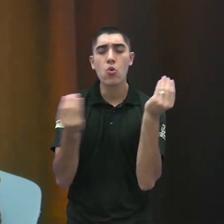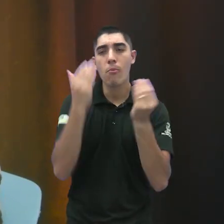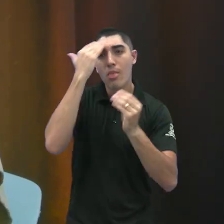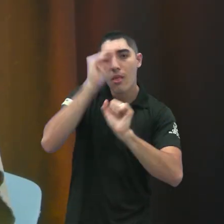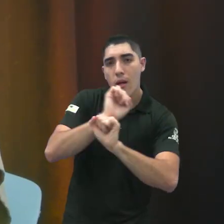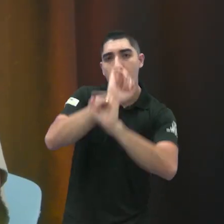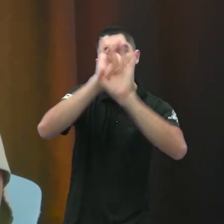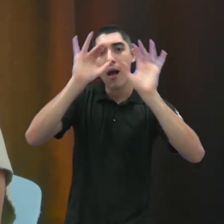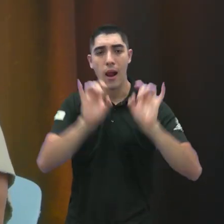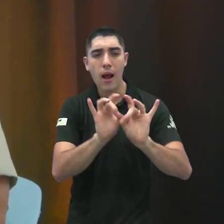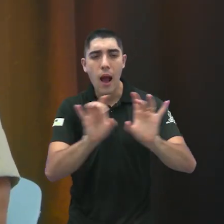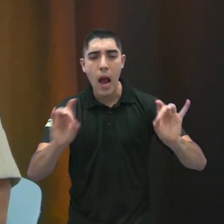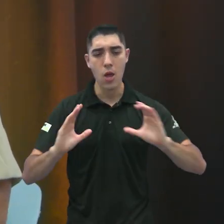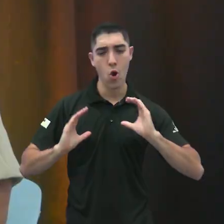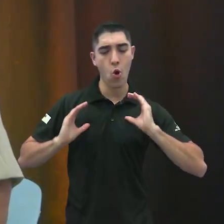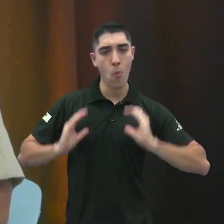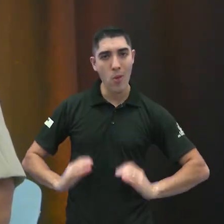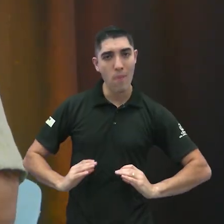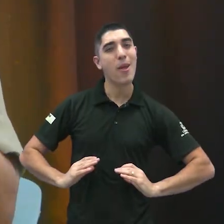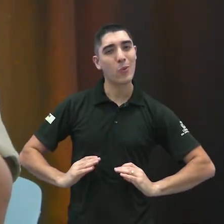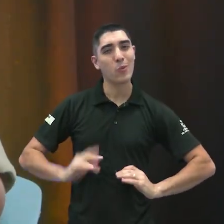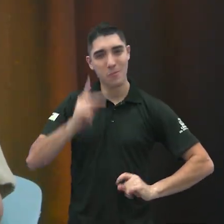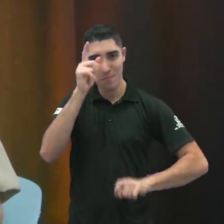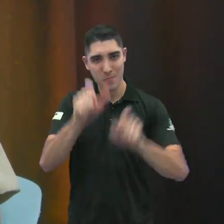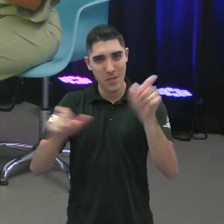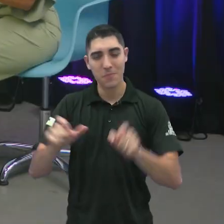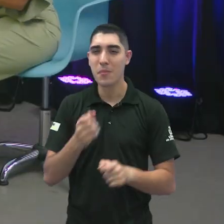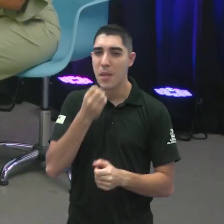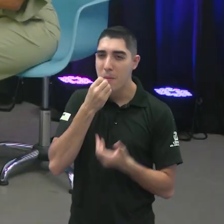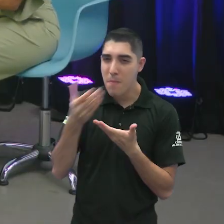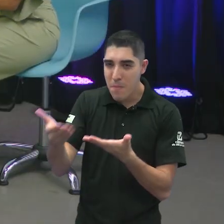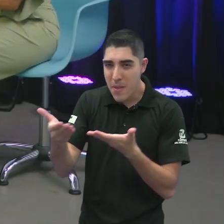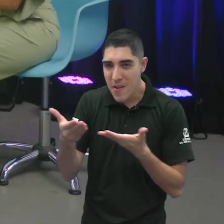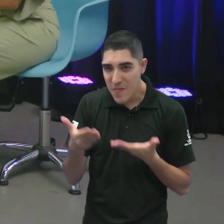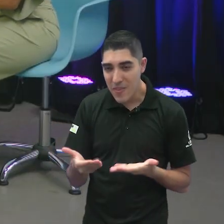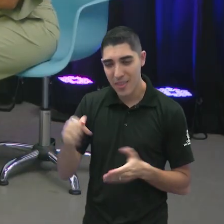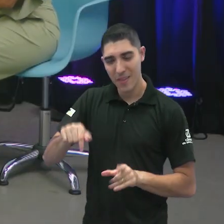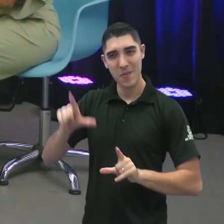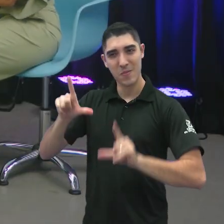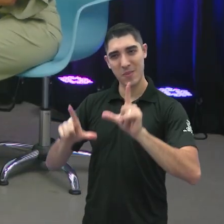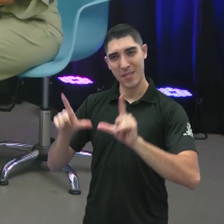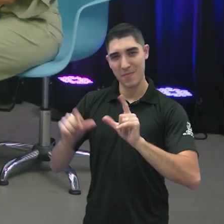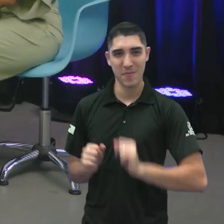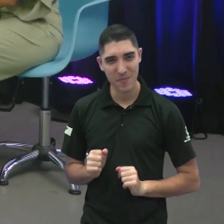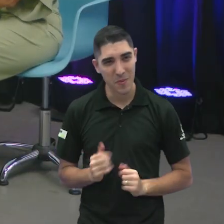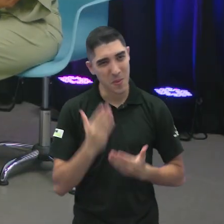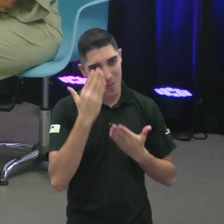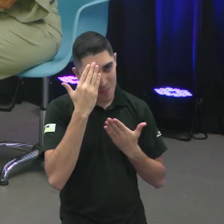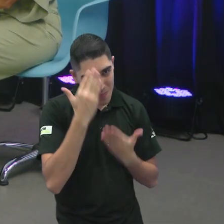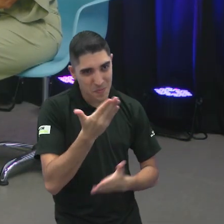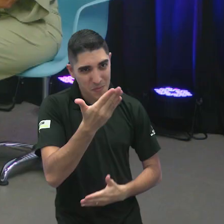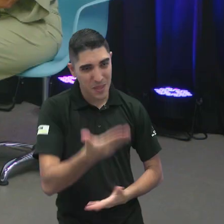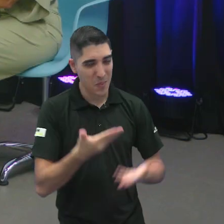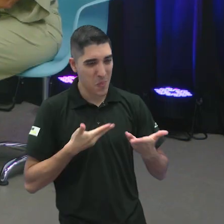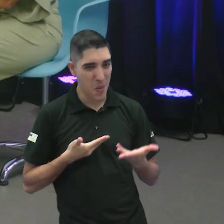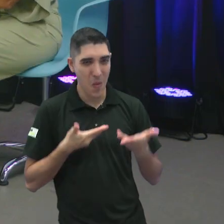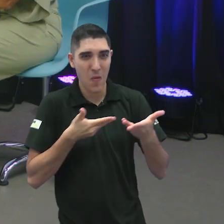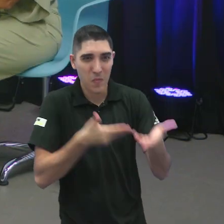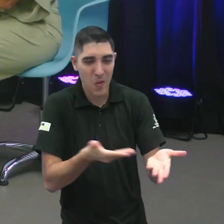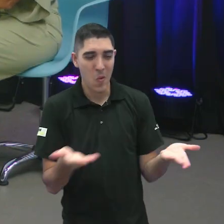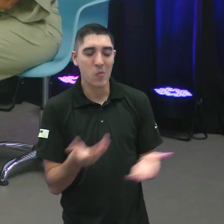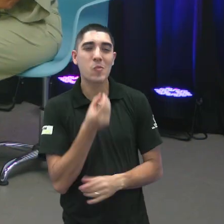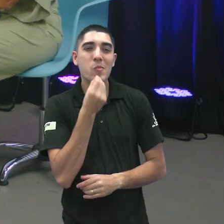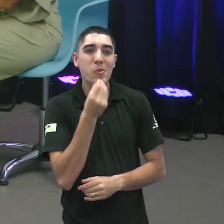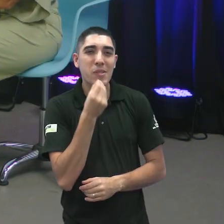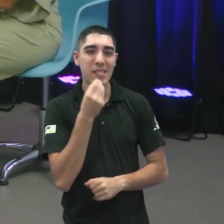os comportamentos humanos nas relações. Então seja muito bem-vinda, Milena, ao Inspiração. Olá, Pri, obrigada pelo convite,